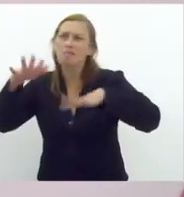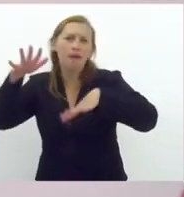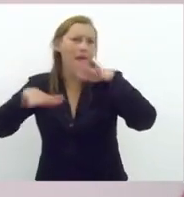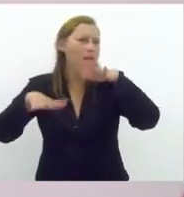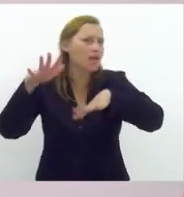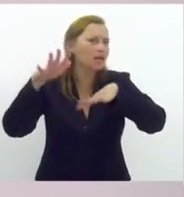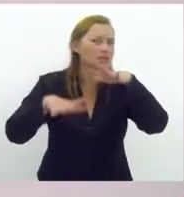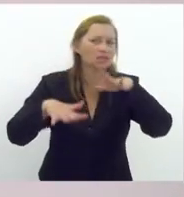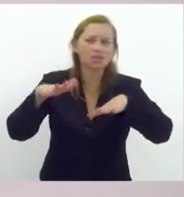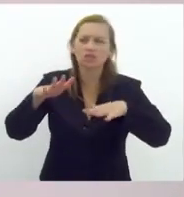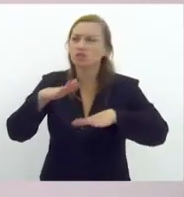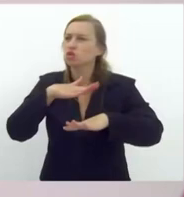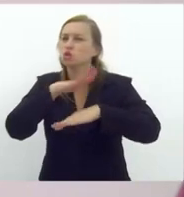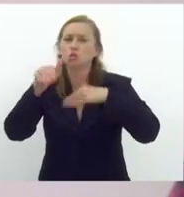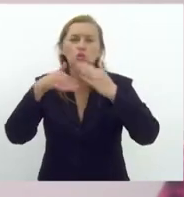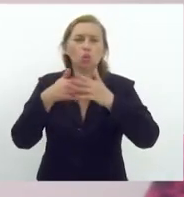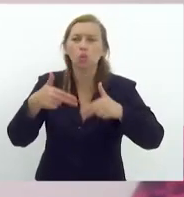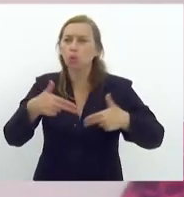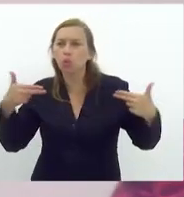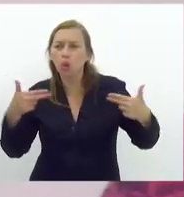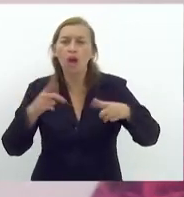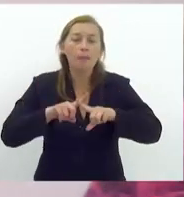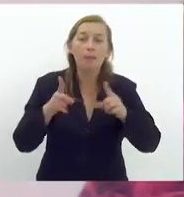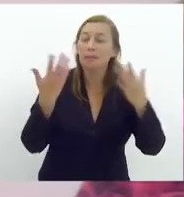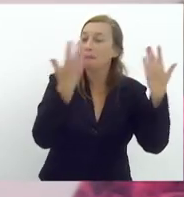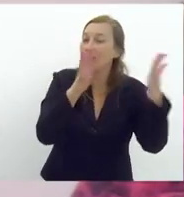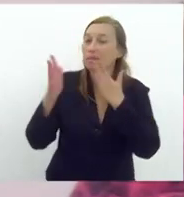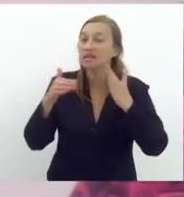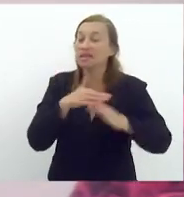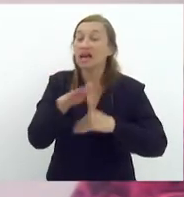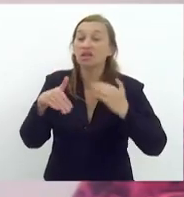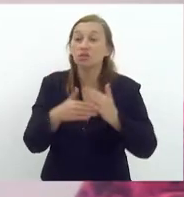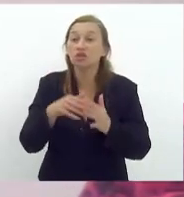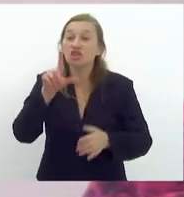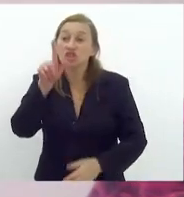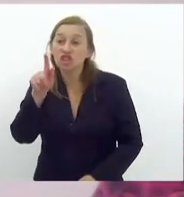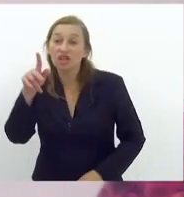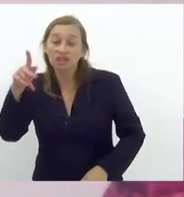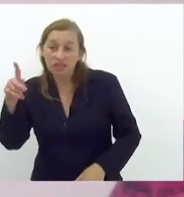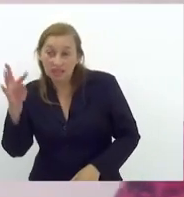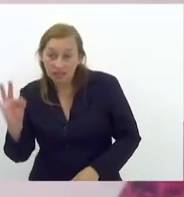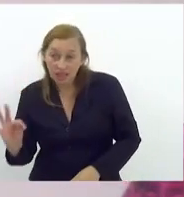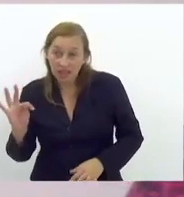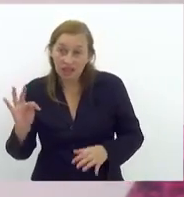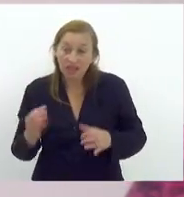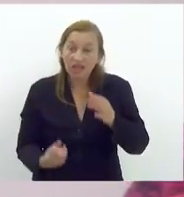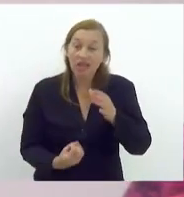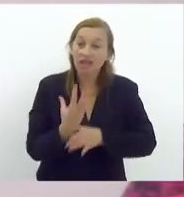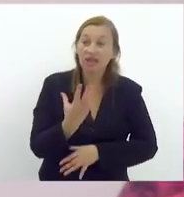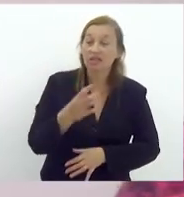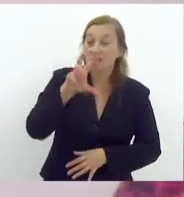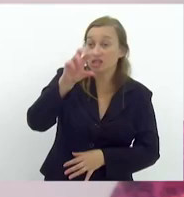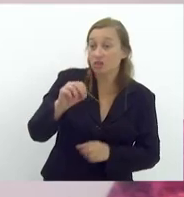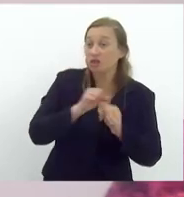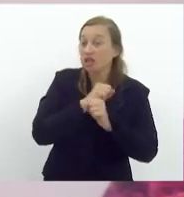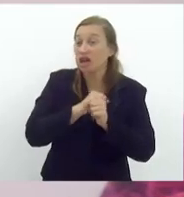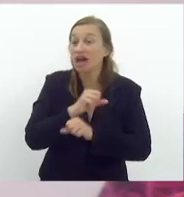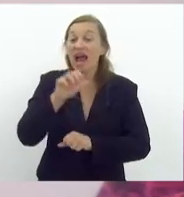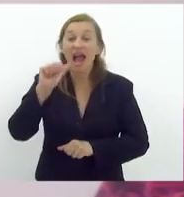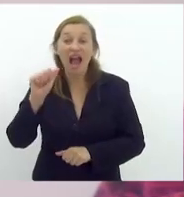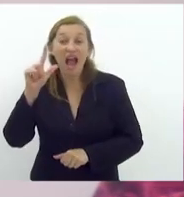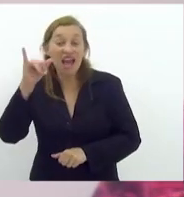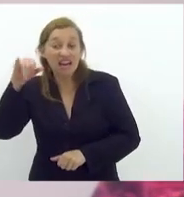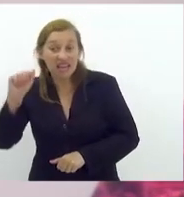qualquer todos os hip hops mas quero salvar aqui o pessoal que tá no GT da construção Nacional do Cinquentenário Ayla